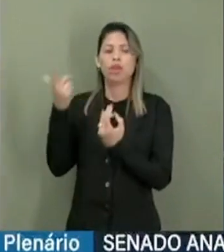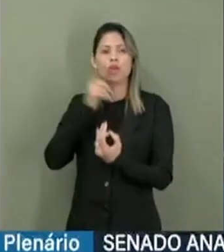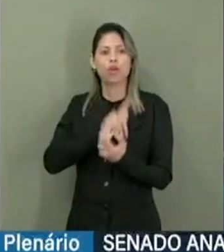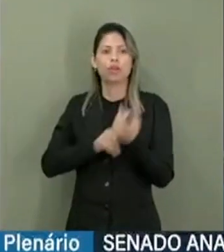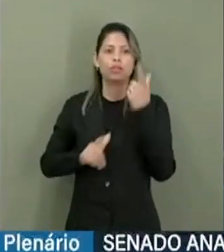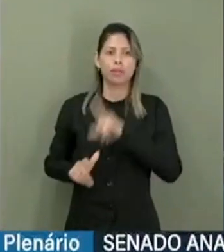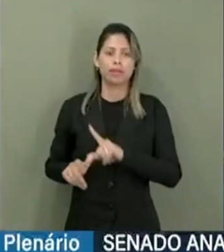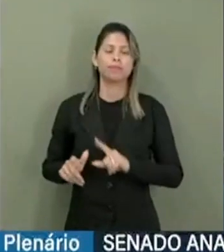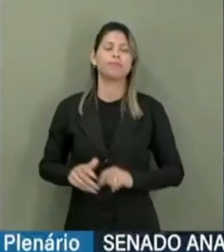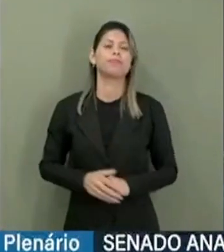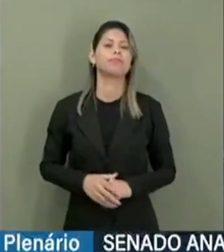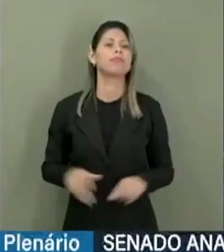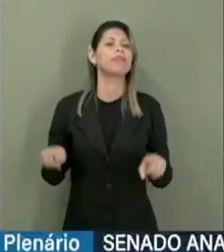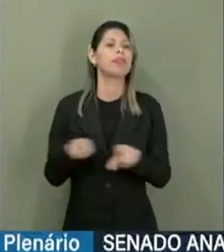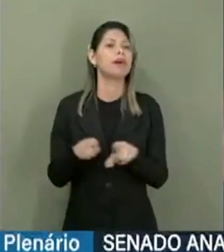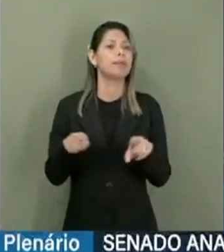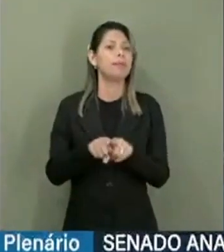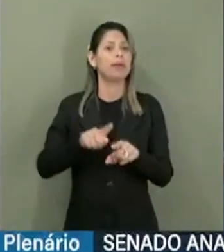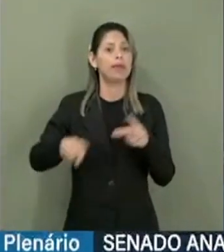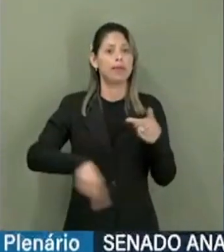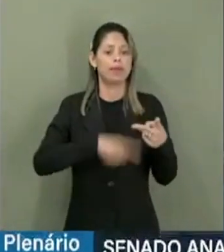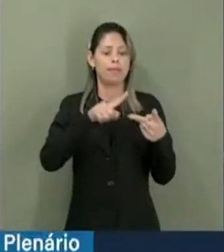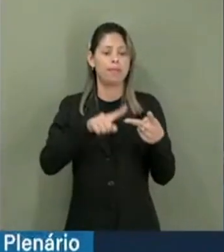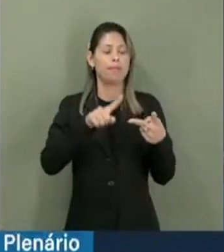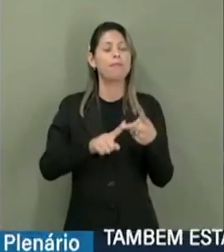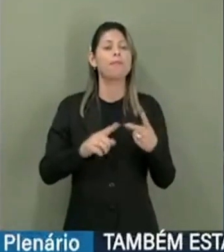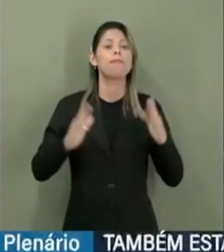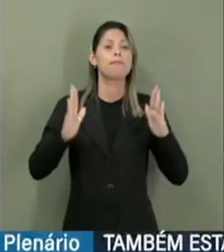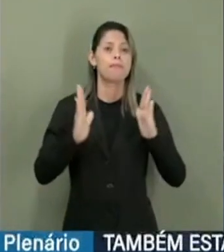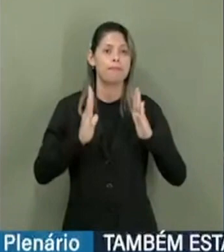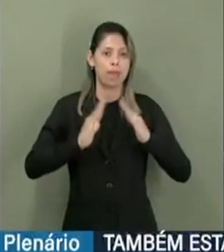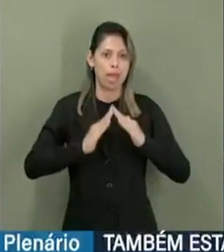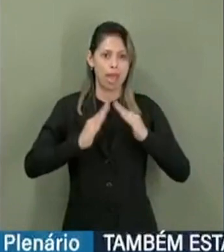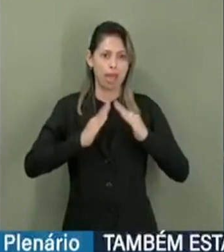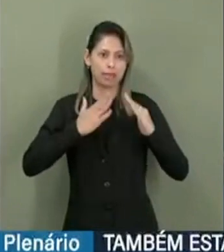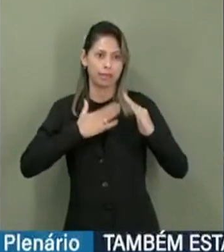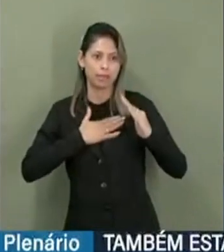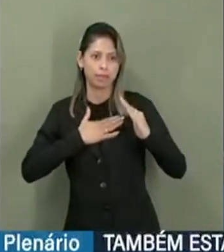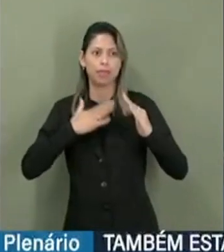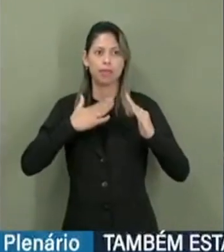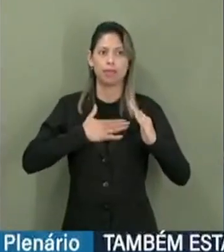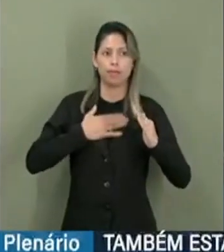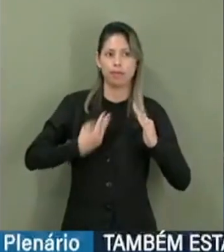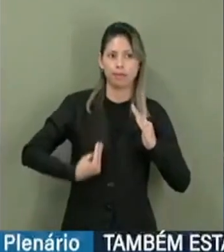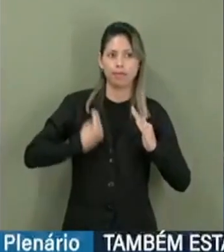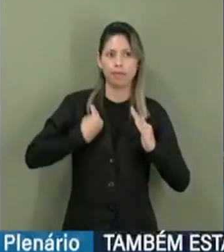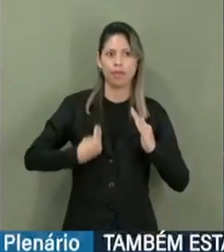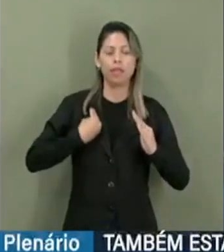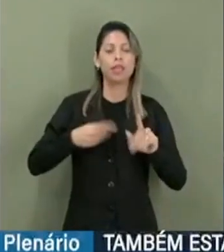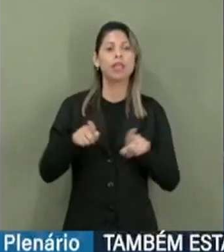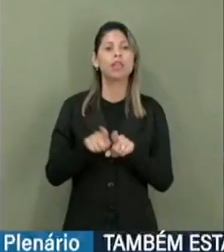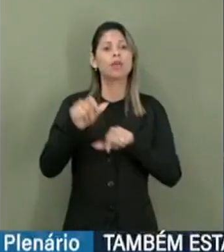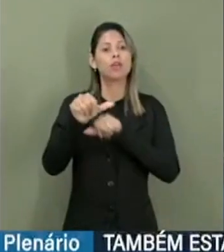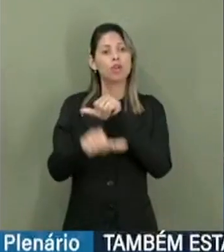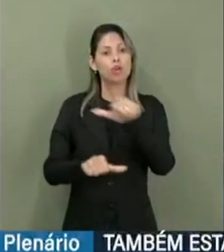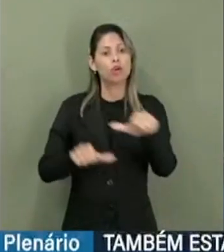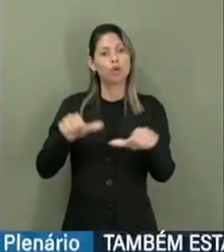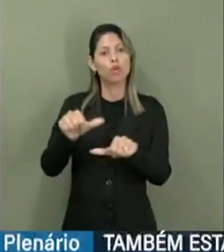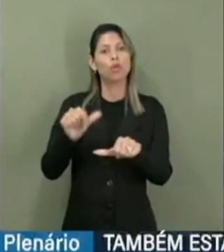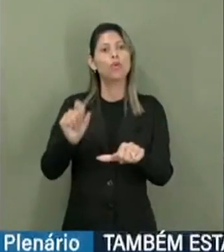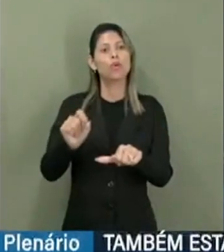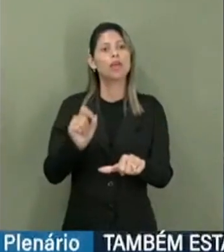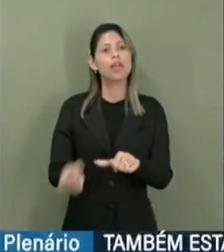o minha casa minha vida que foi desmontado no governo passado só teve de mudança a troca do nome